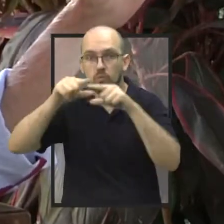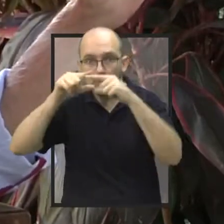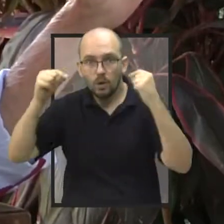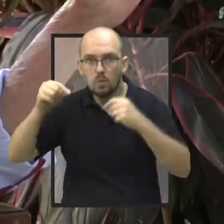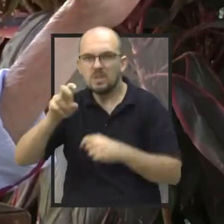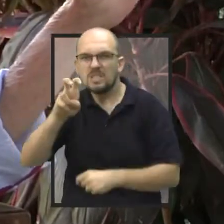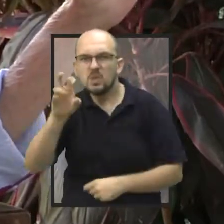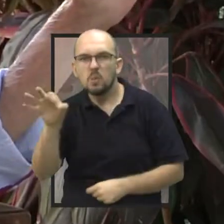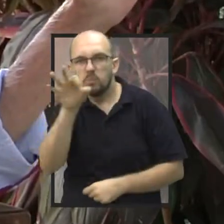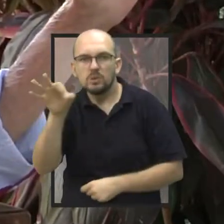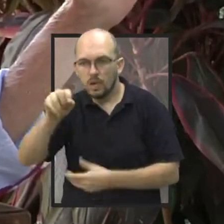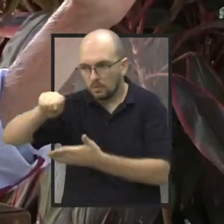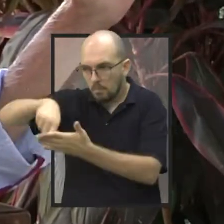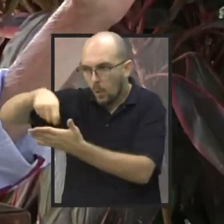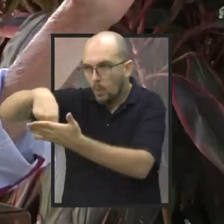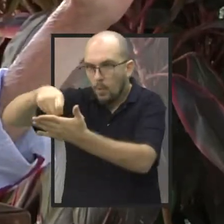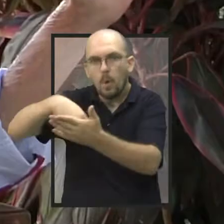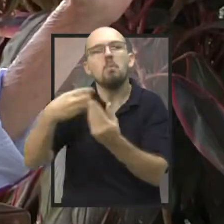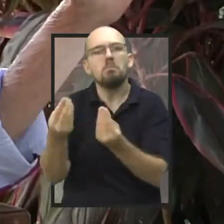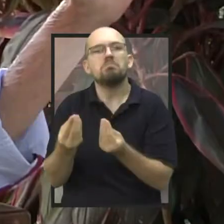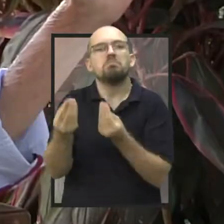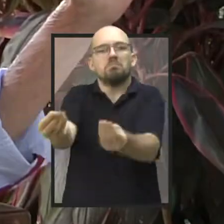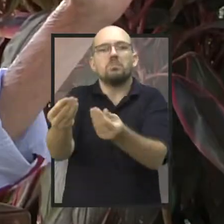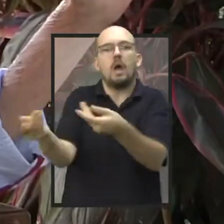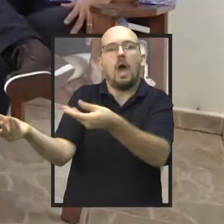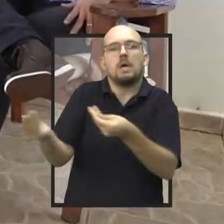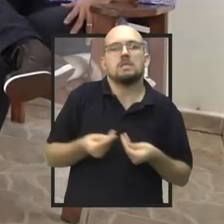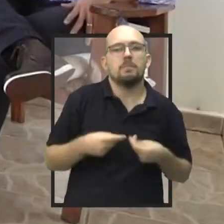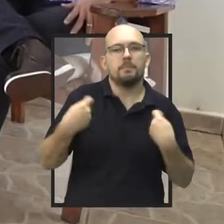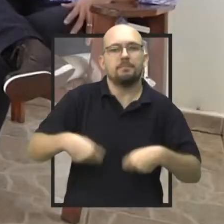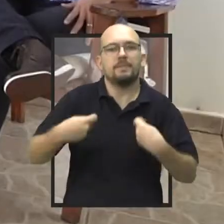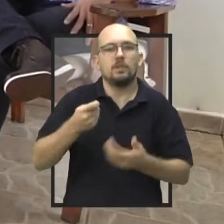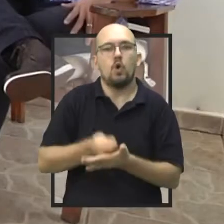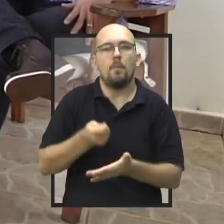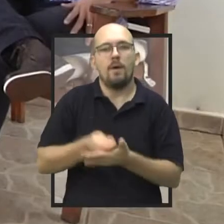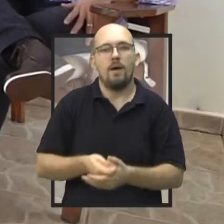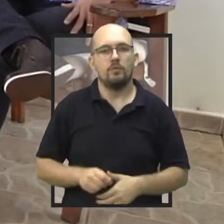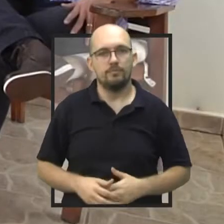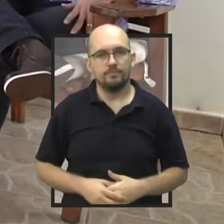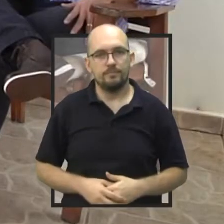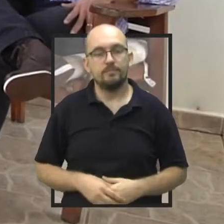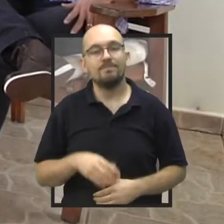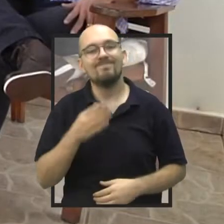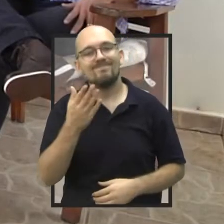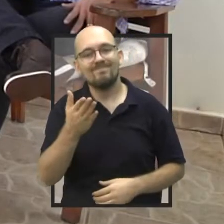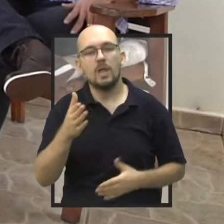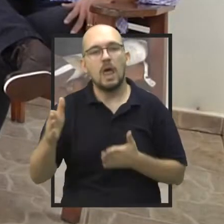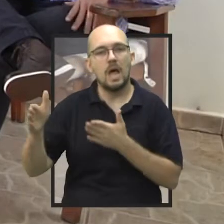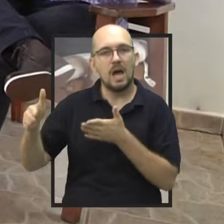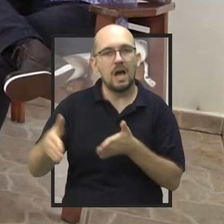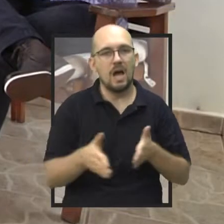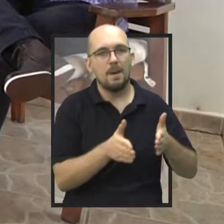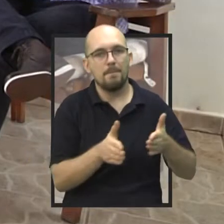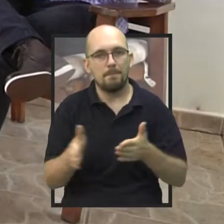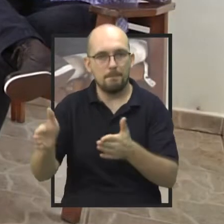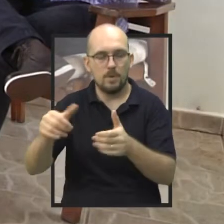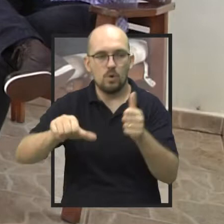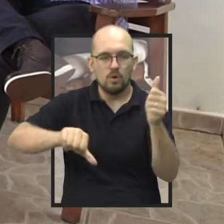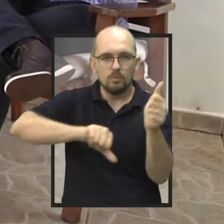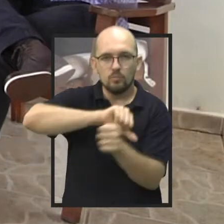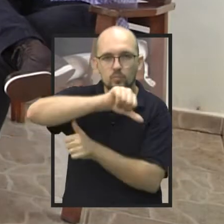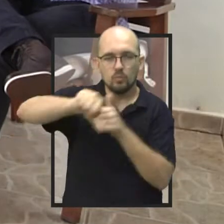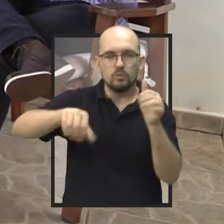pode ir em anexo para lá, tem que ser recebido. Ou seja, doutor, o caminho para essa mudança que o senhor propõe